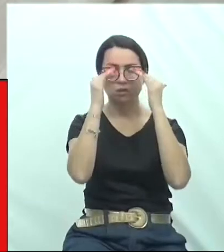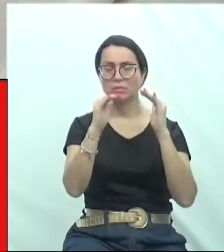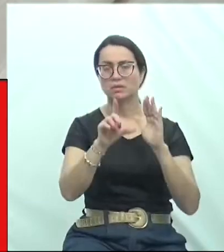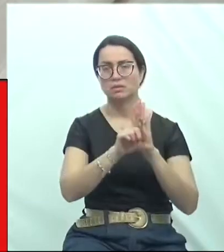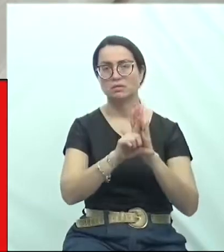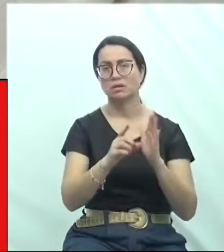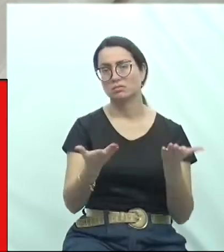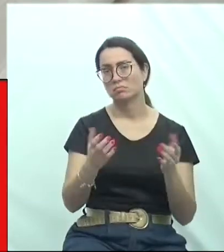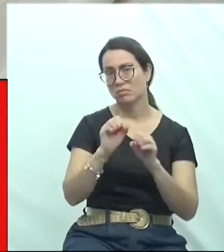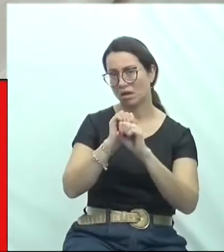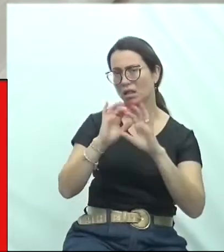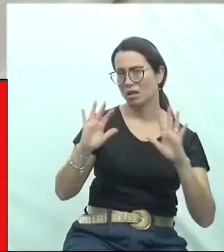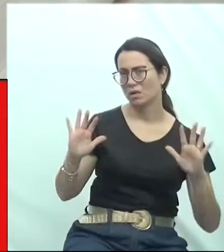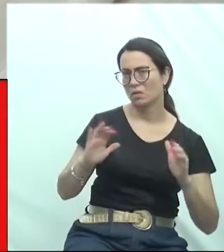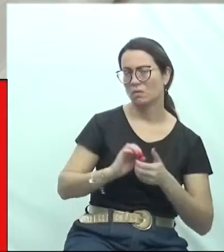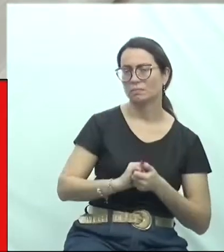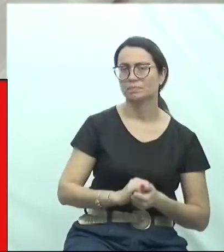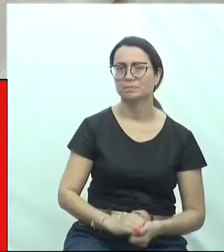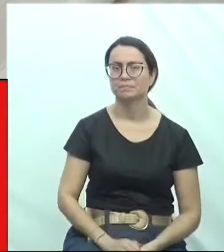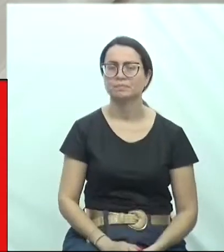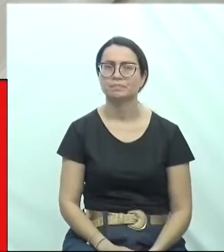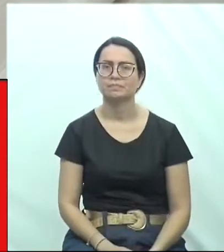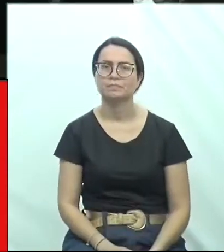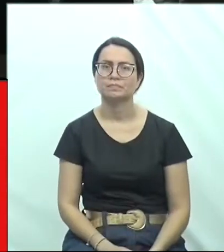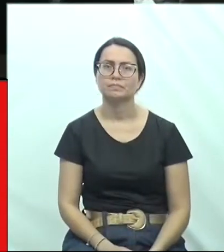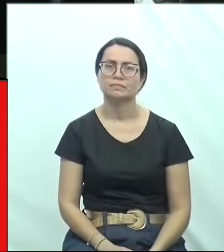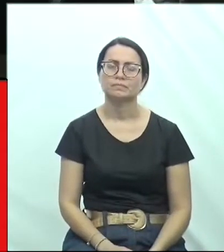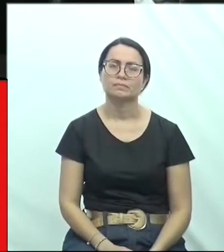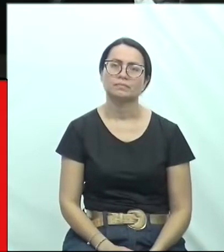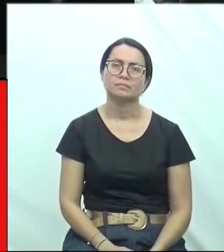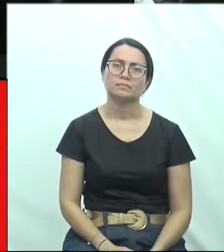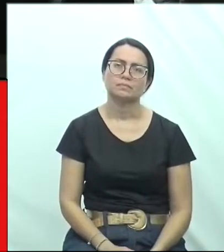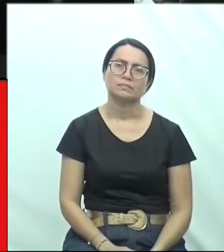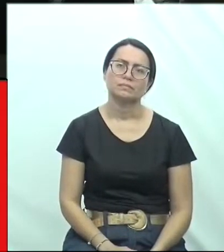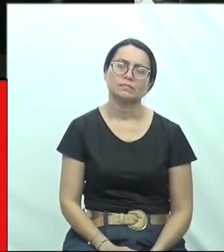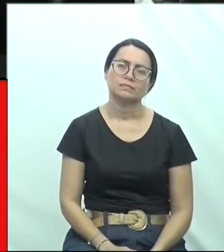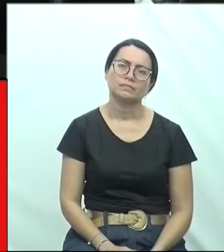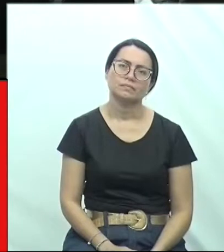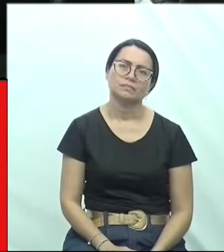tenha esclarecido, tá? E é isso aí, gente.